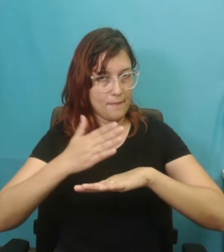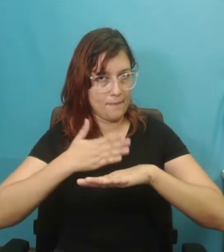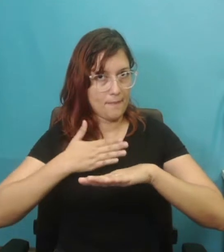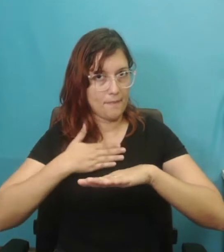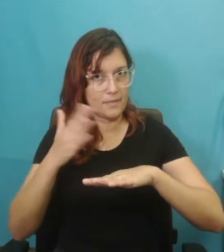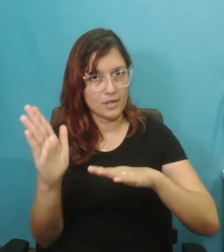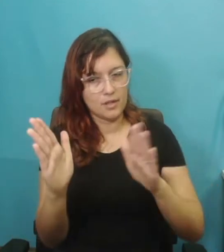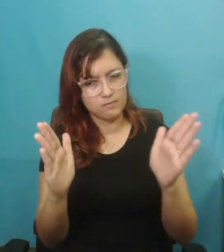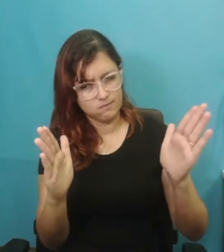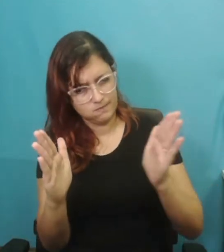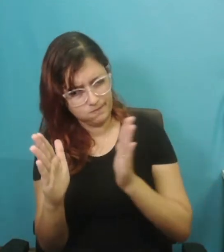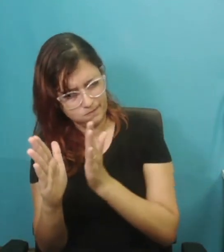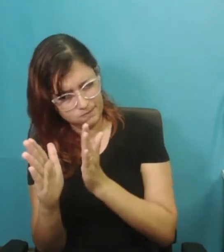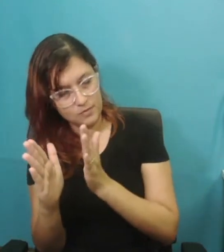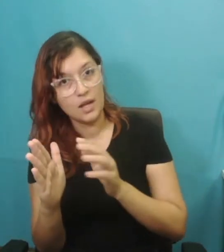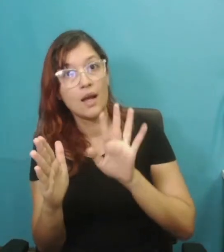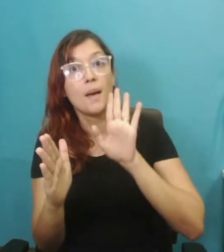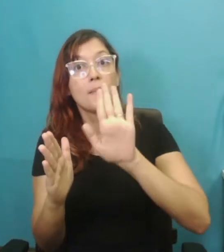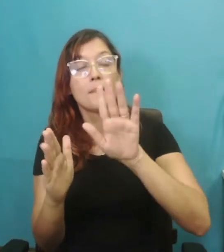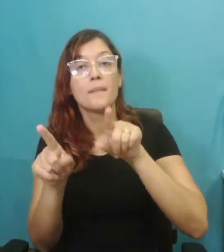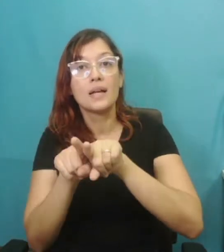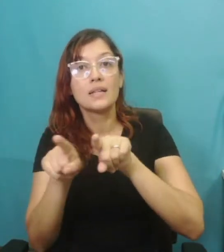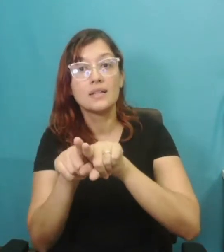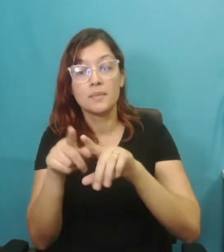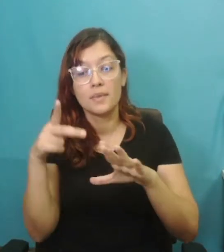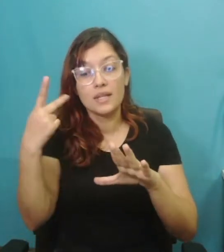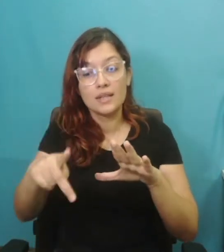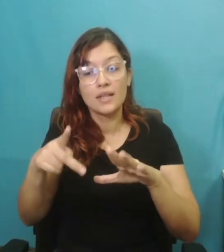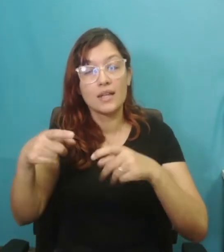No momento 2, eu vou aplicar uma força.